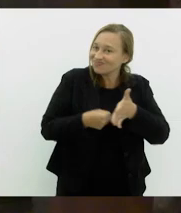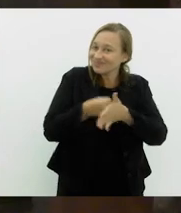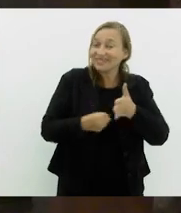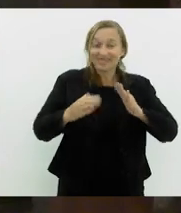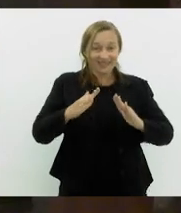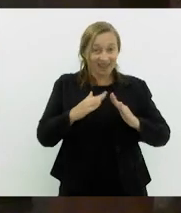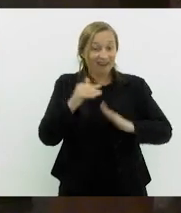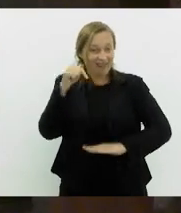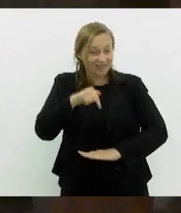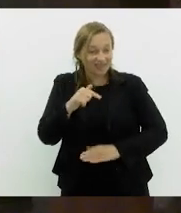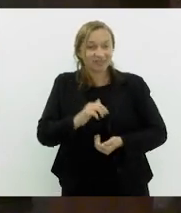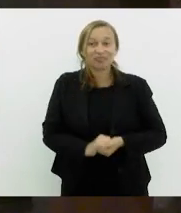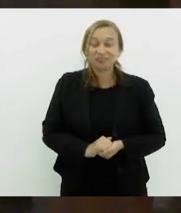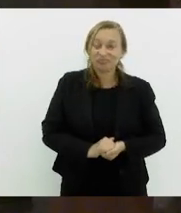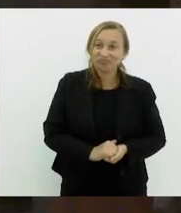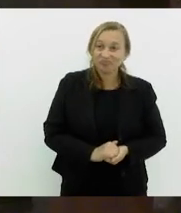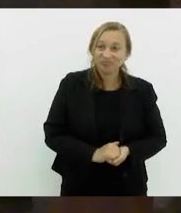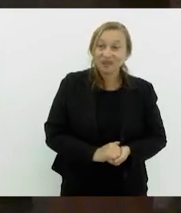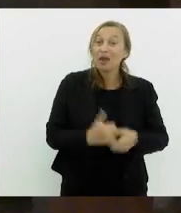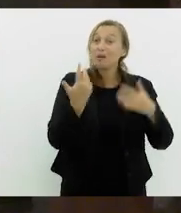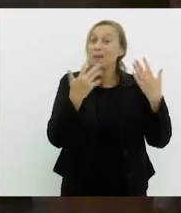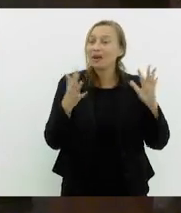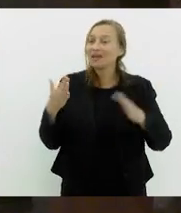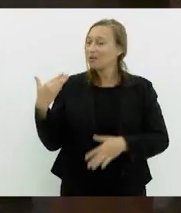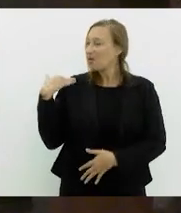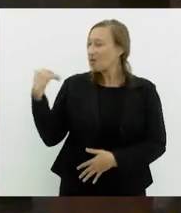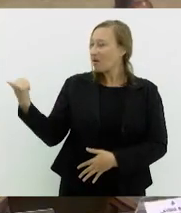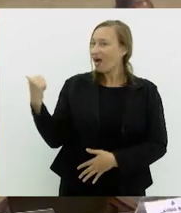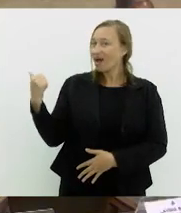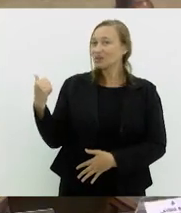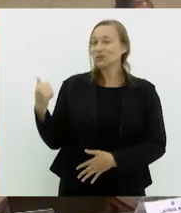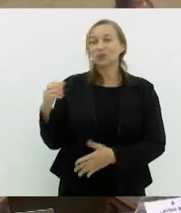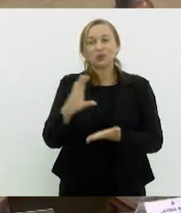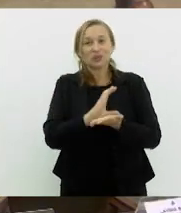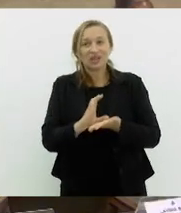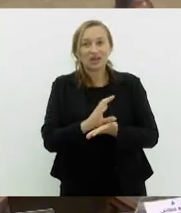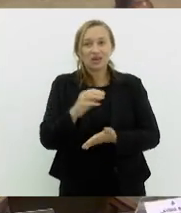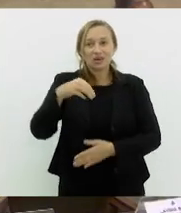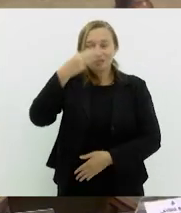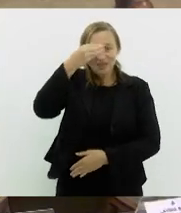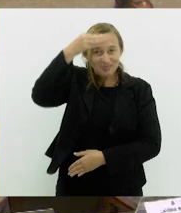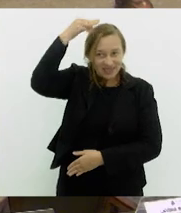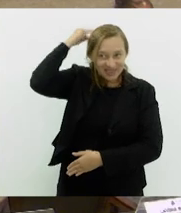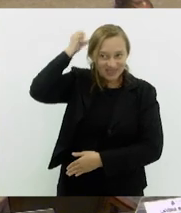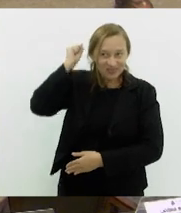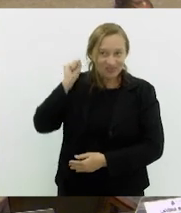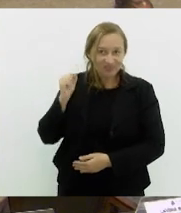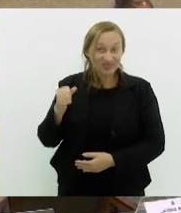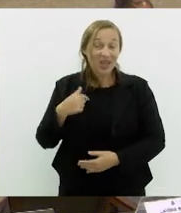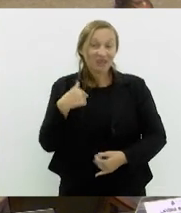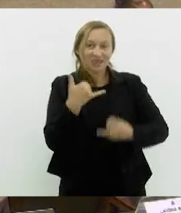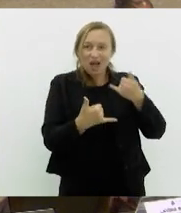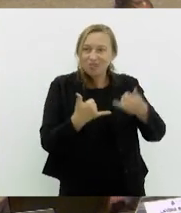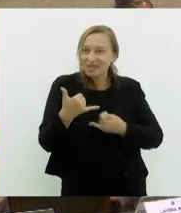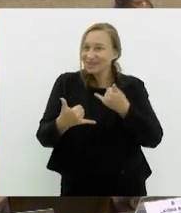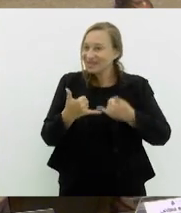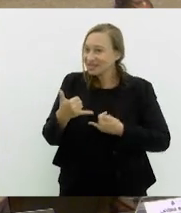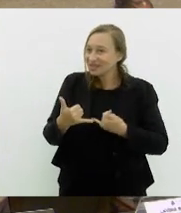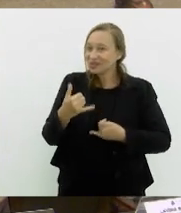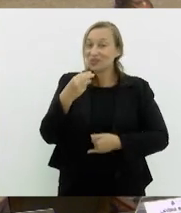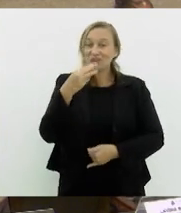mesa. Saudar aqui ao meu lado o conselheiro Márcio Pacheco. Eu estava brincando aqui com o conselheiro